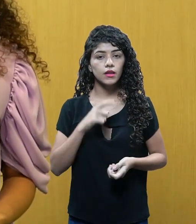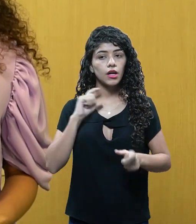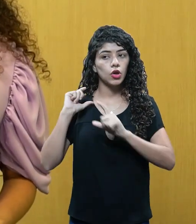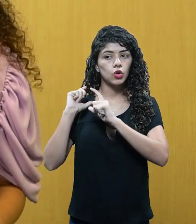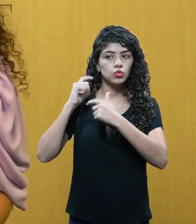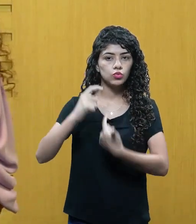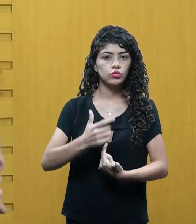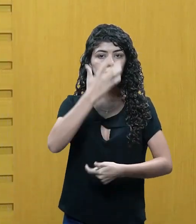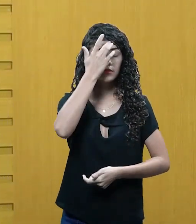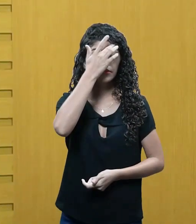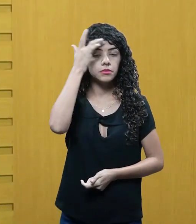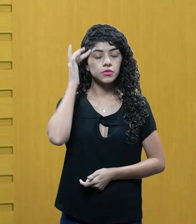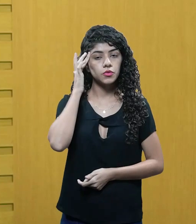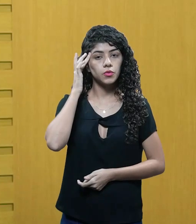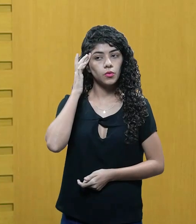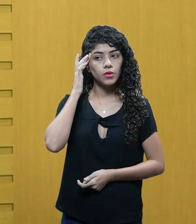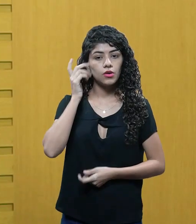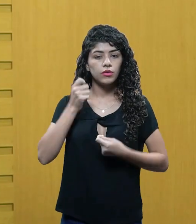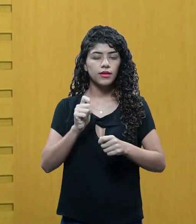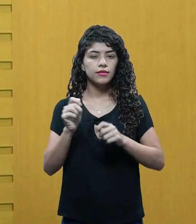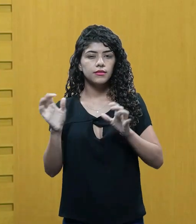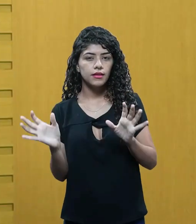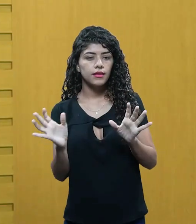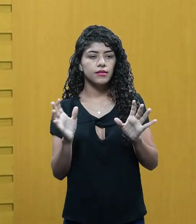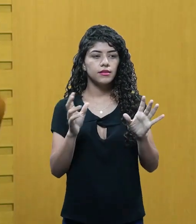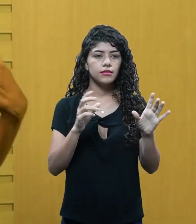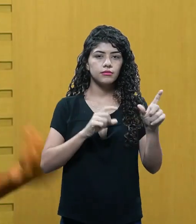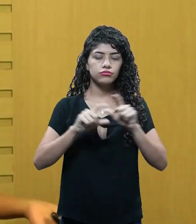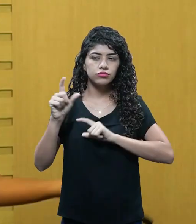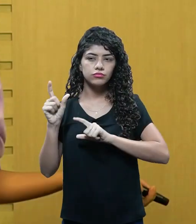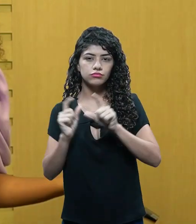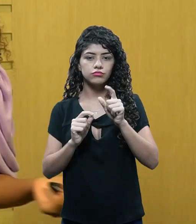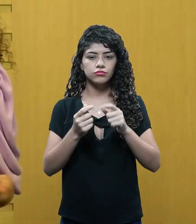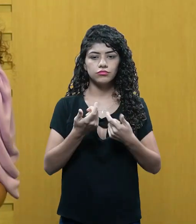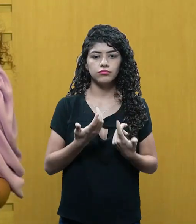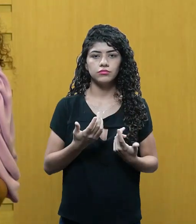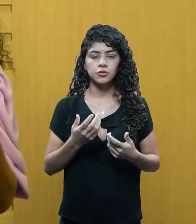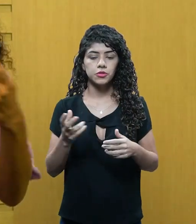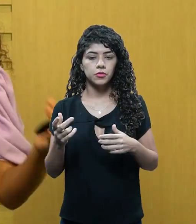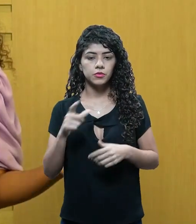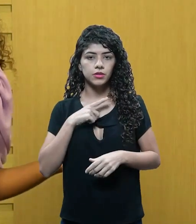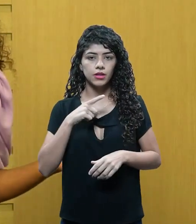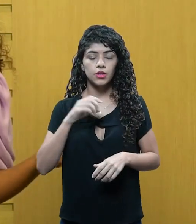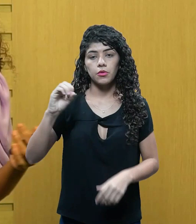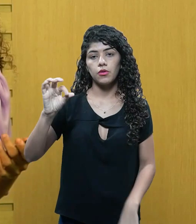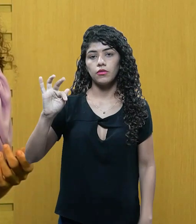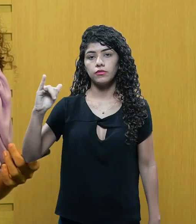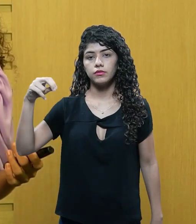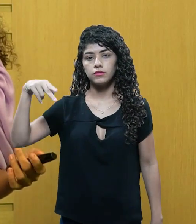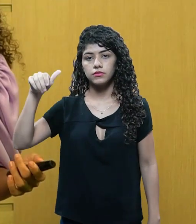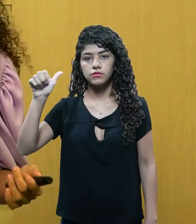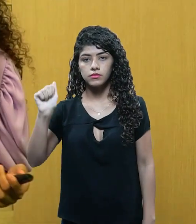já no contexto da pessoa que vai tentar um concurso de roteiro, um laboratório de roteiro ou participar de uma